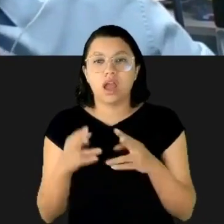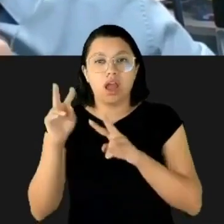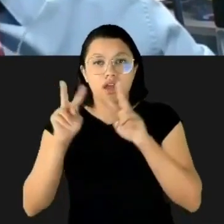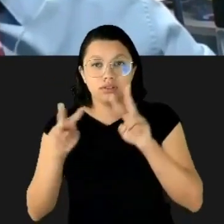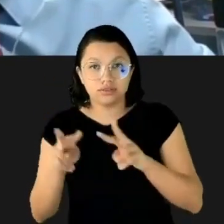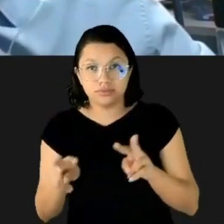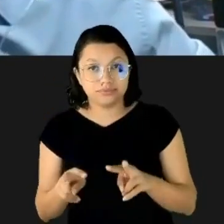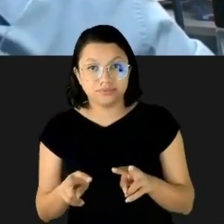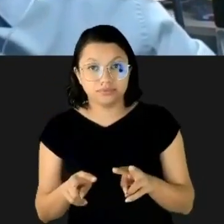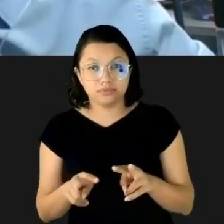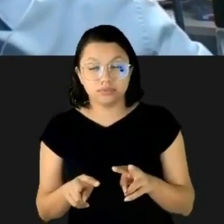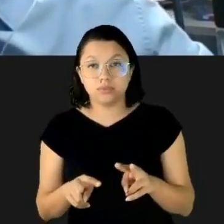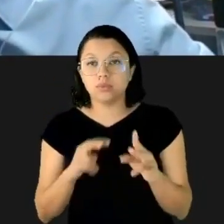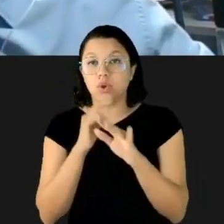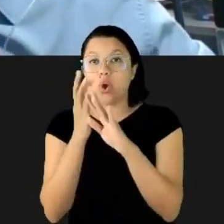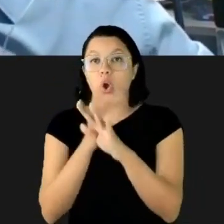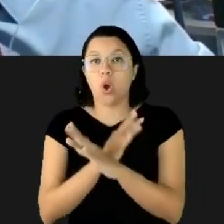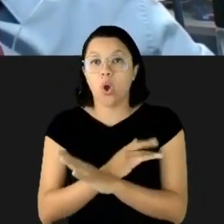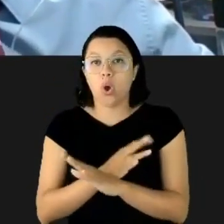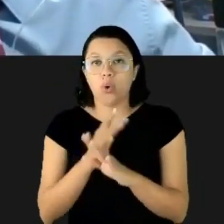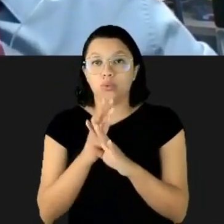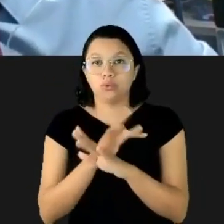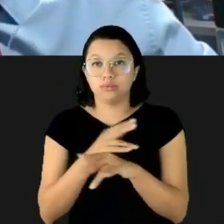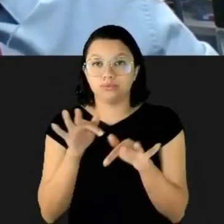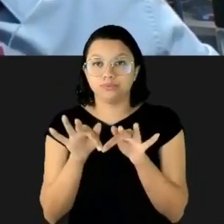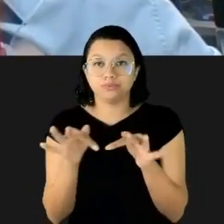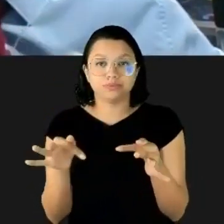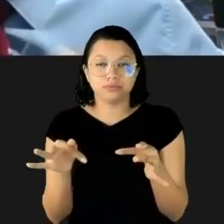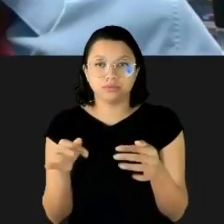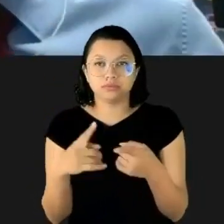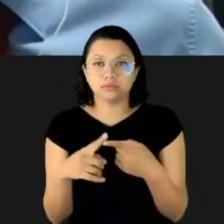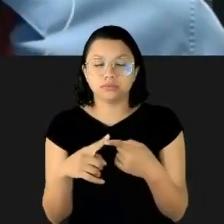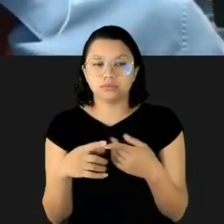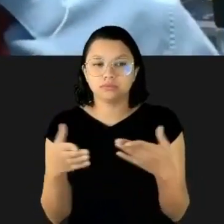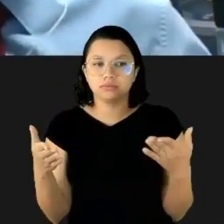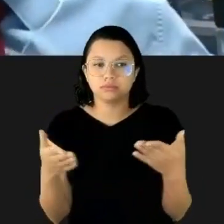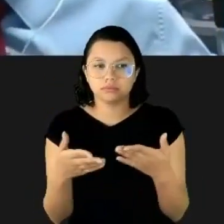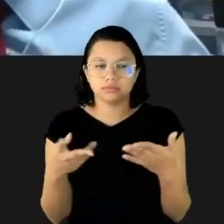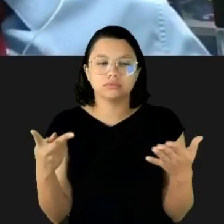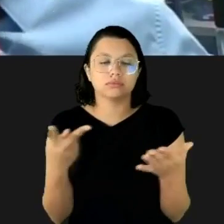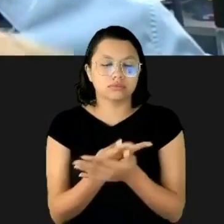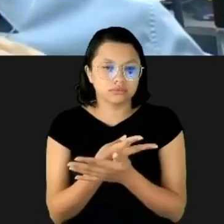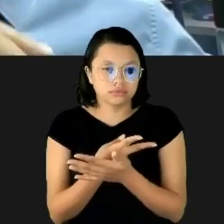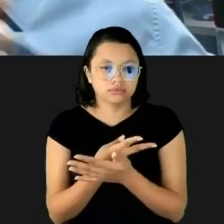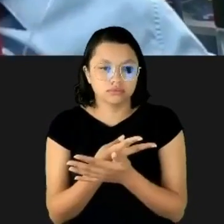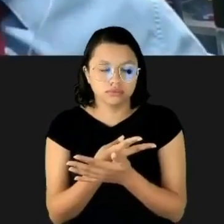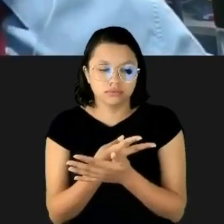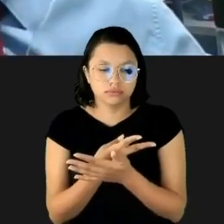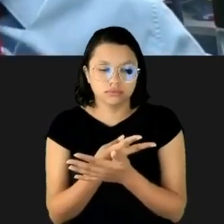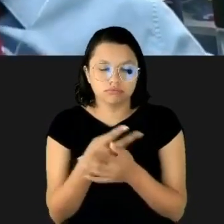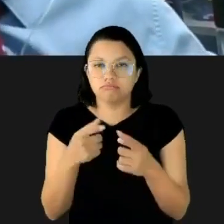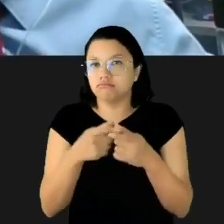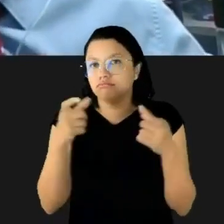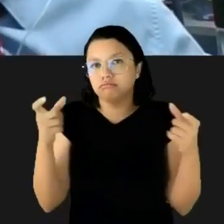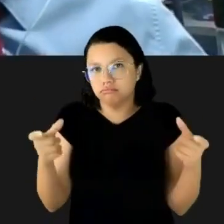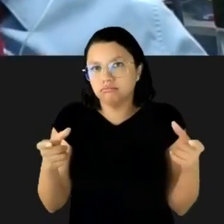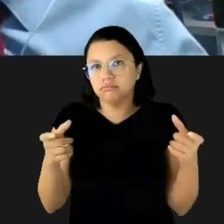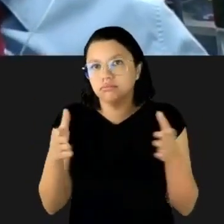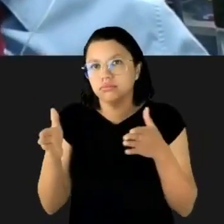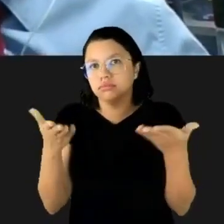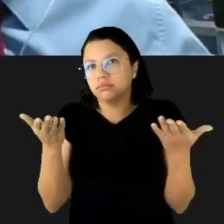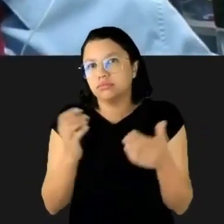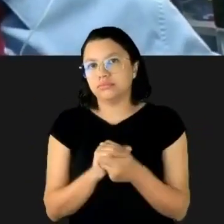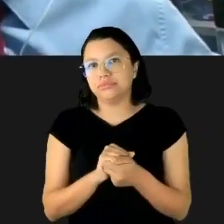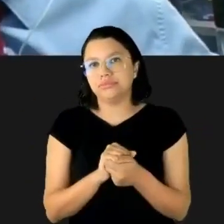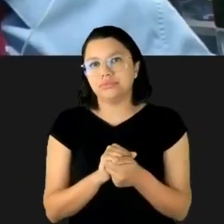análise aqui do fluxo simplificado porque isso acontece na maioria dos casos